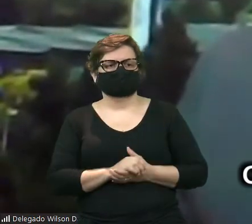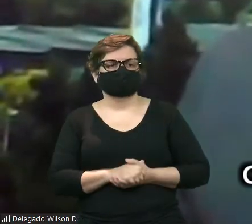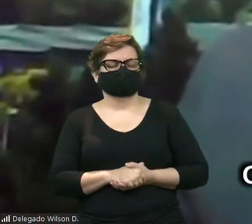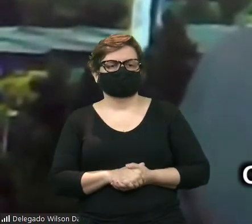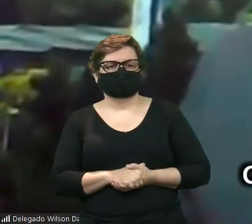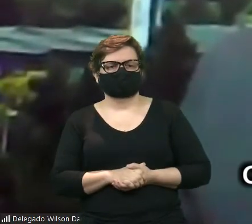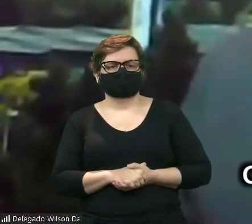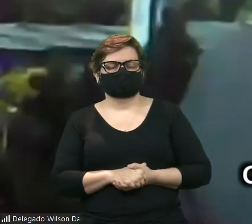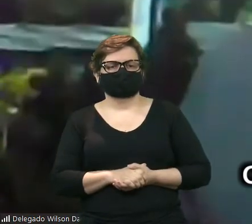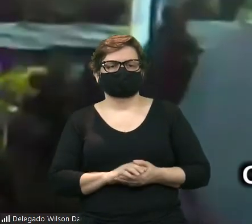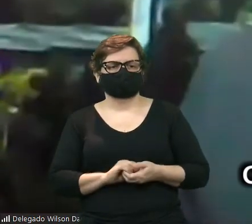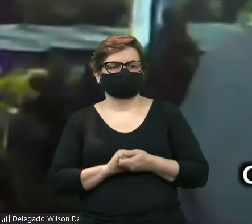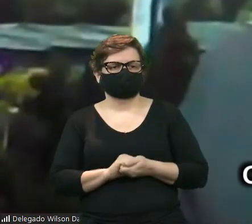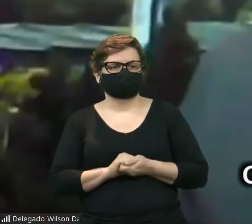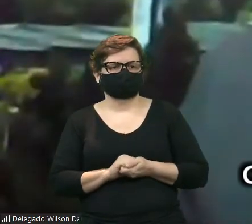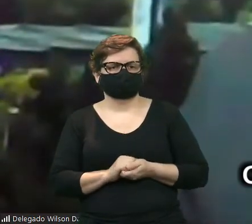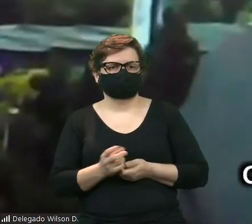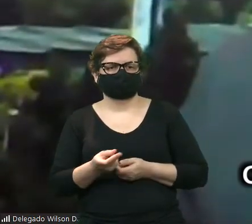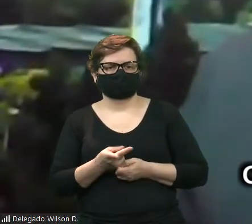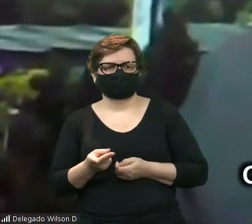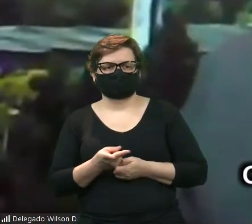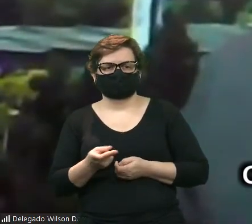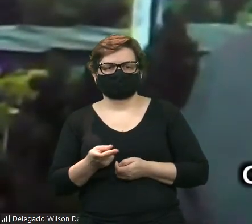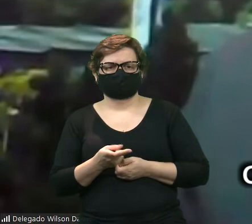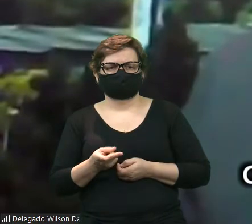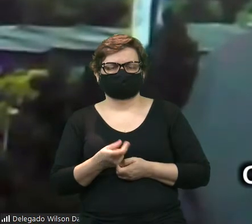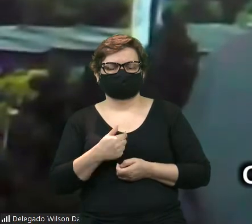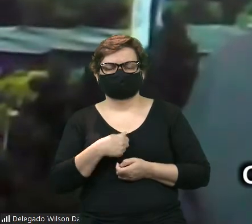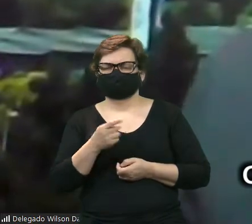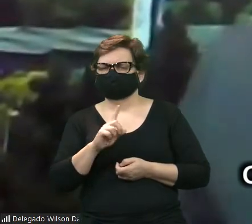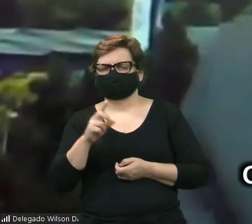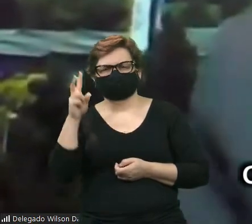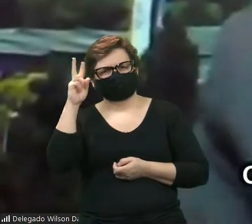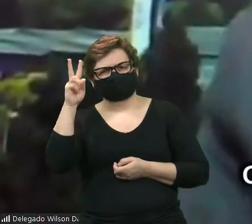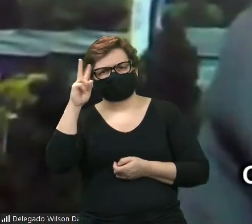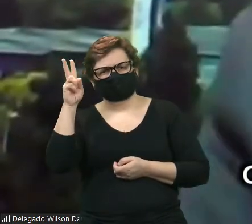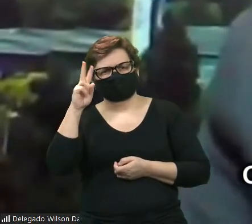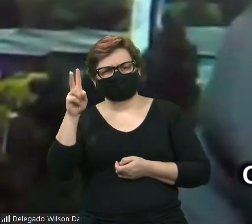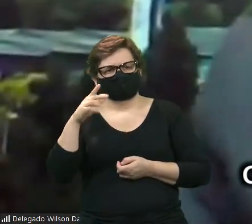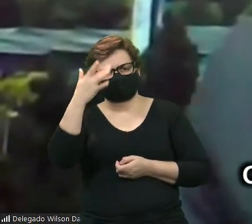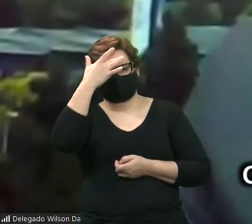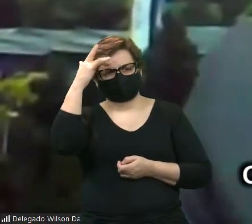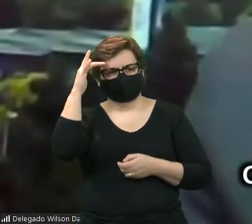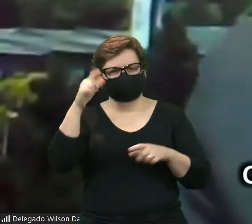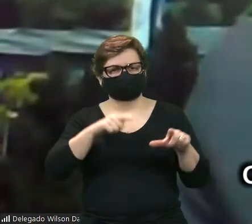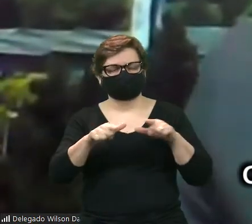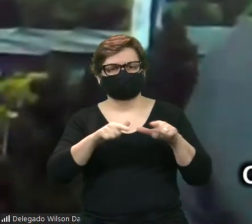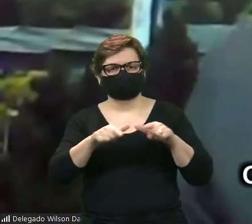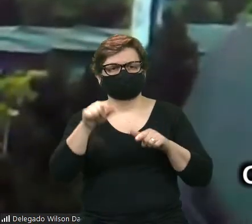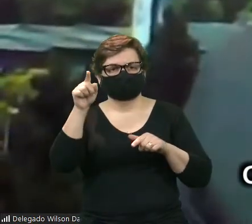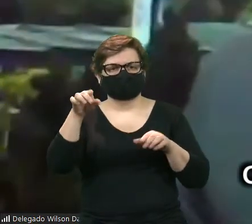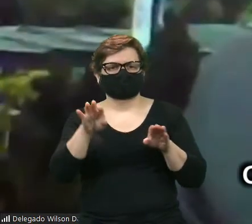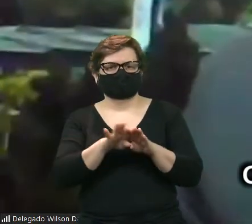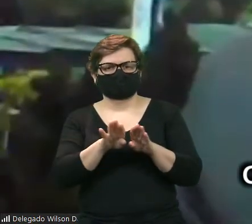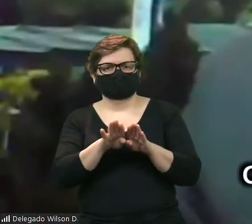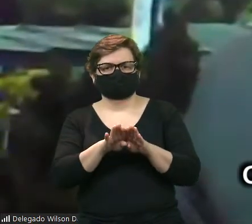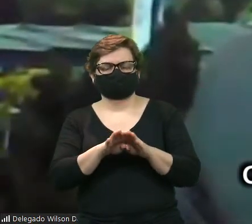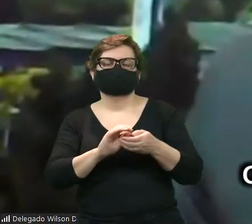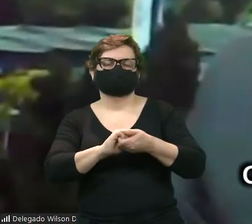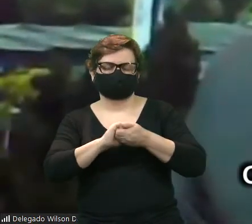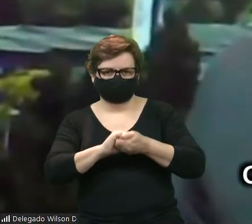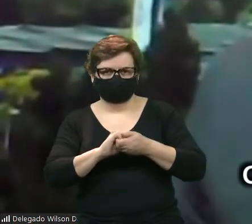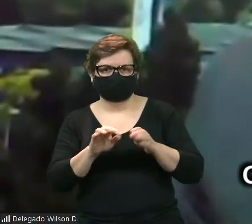cumprimentar eles, esses dois. Eu não me recordo agora o nome dos funcionários lá, também extensivo a esses